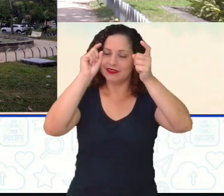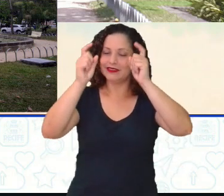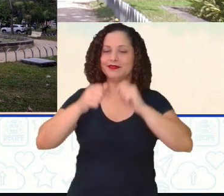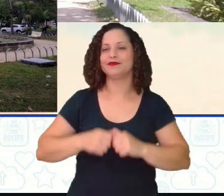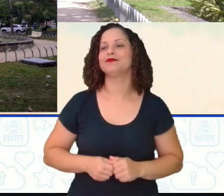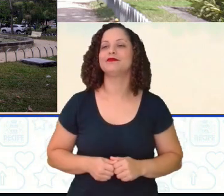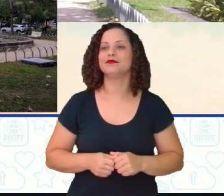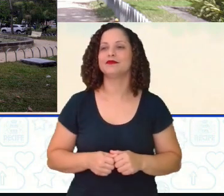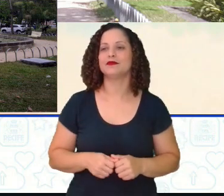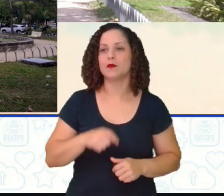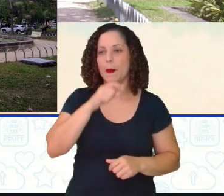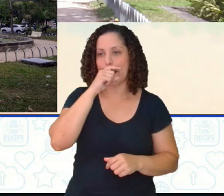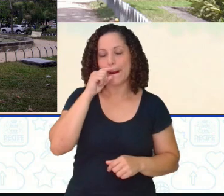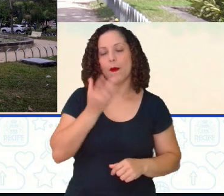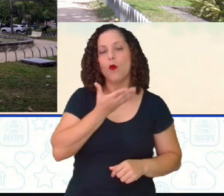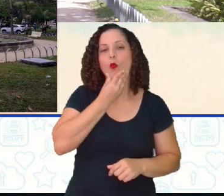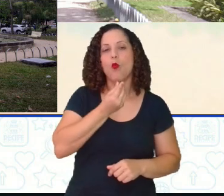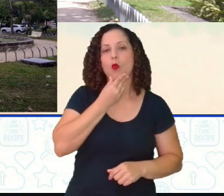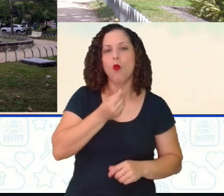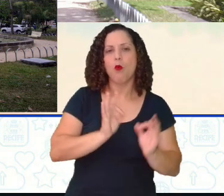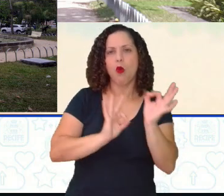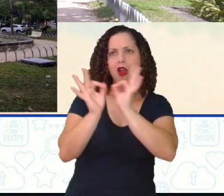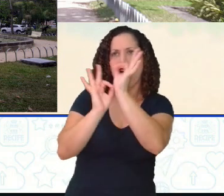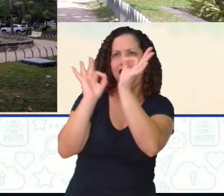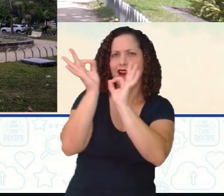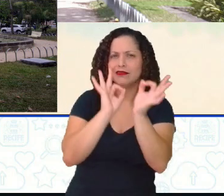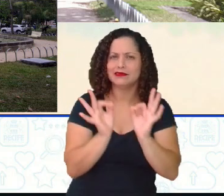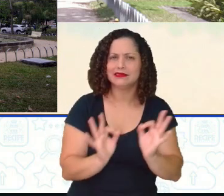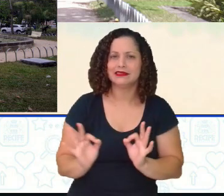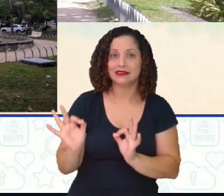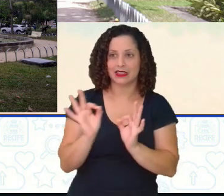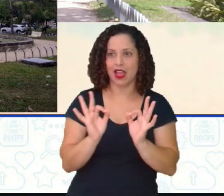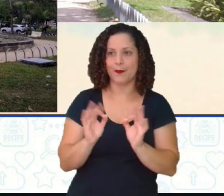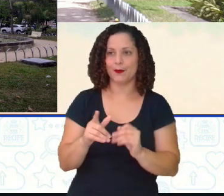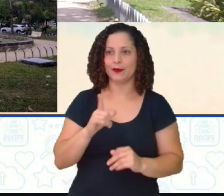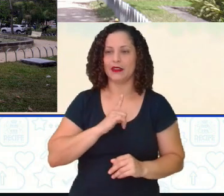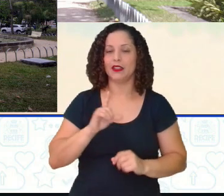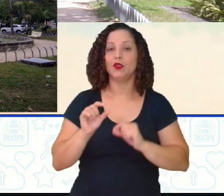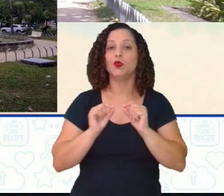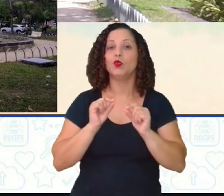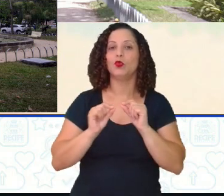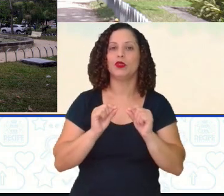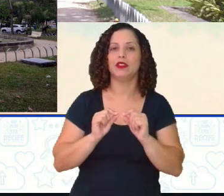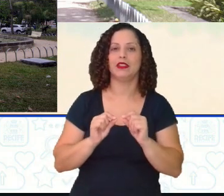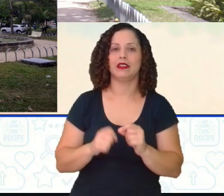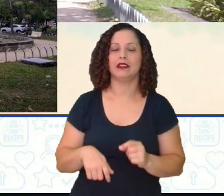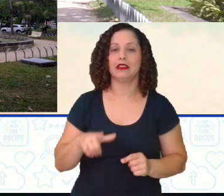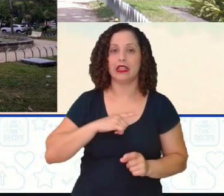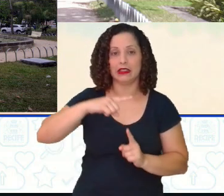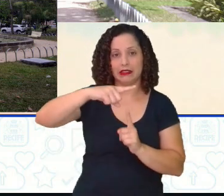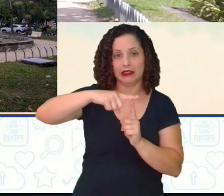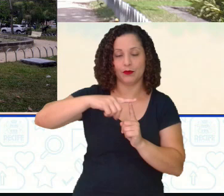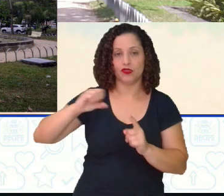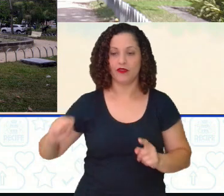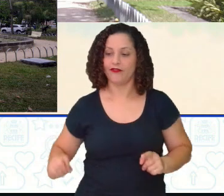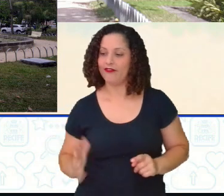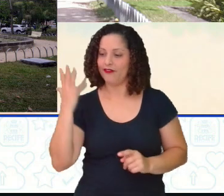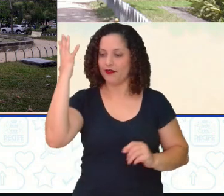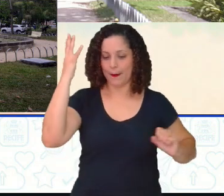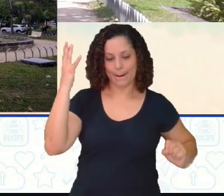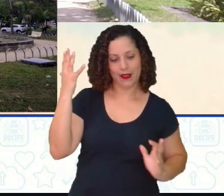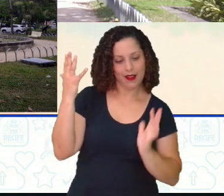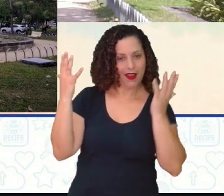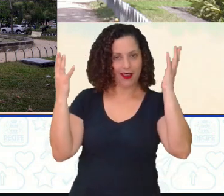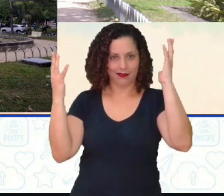O paisagista desenhou a área de lazer com 3 jardins, usando espécies da flora brasileira e da região